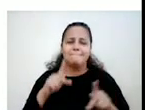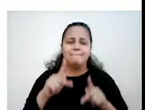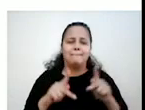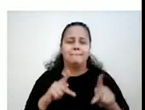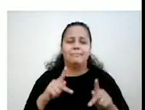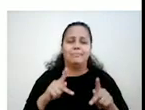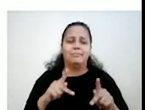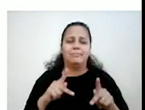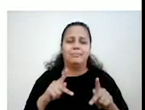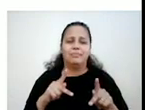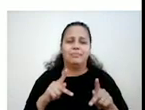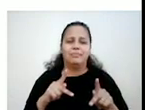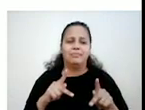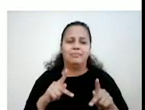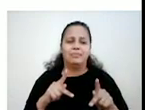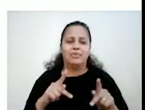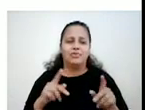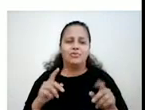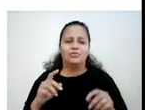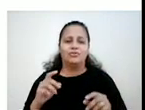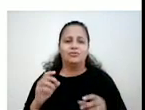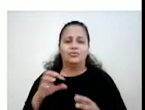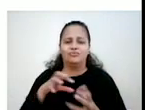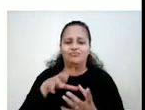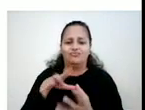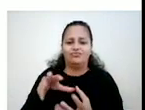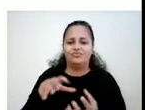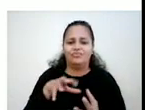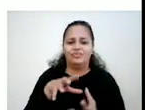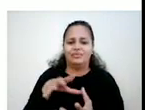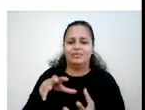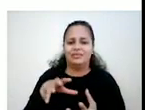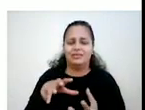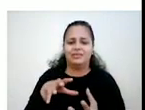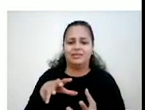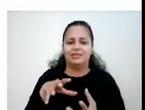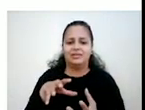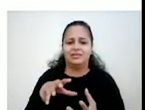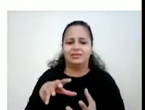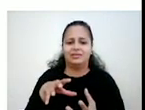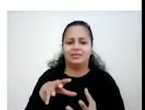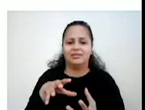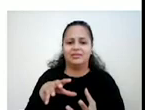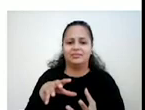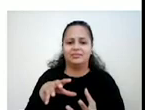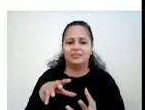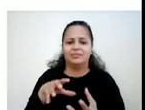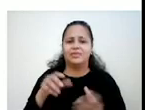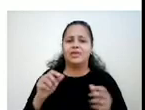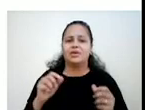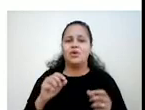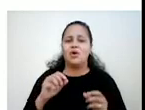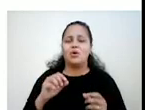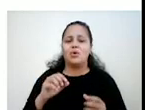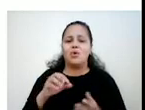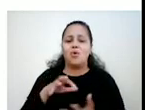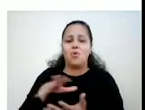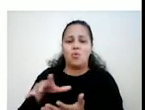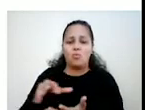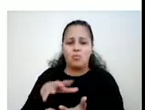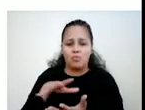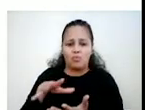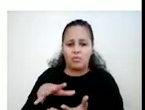José Martínez, durante essa greve geral de 1917. A repressão ao movimento operário no Brasil